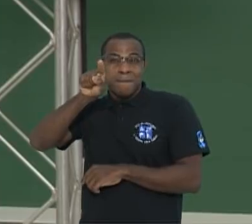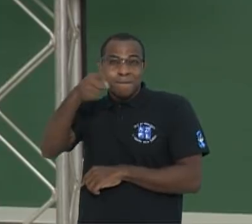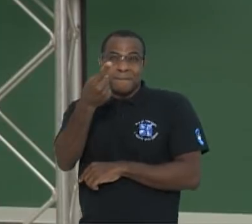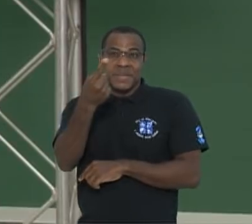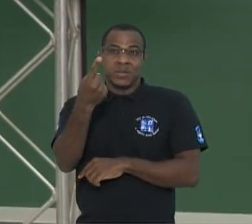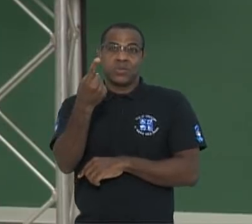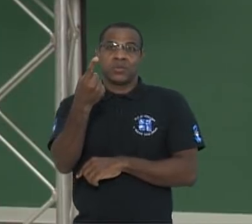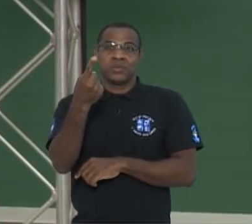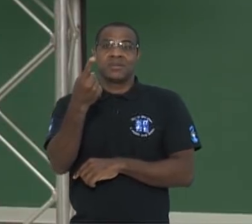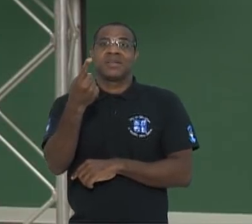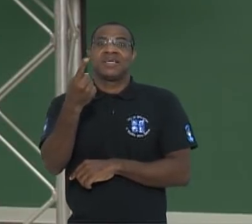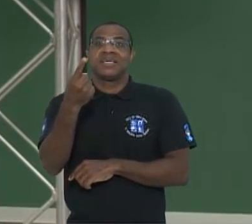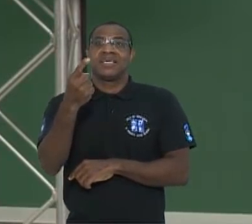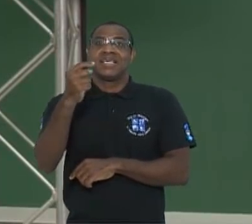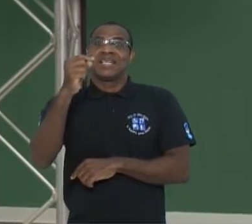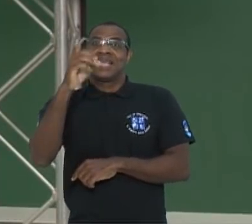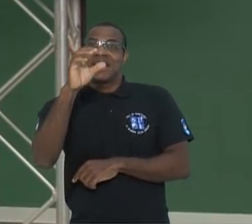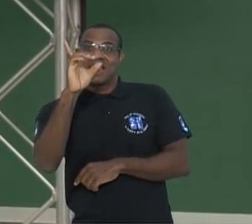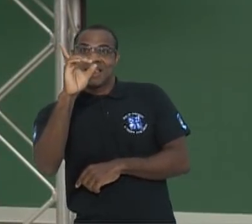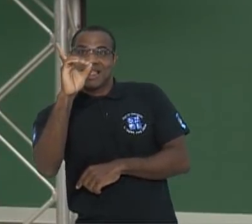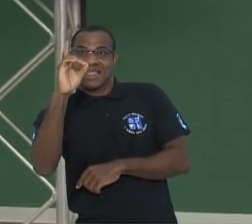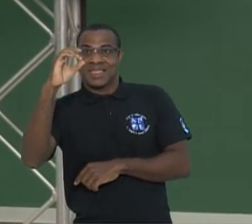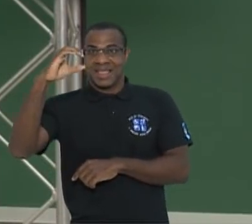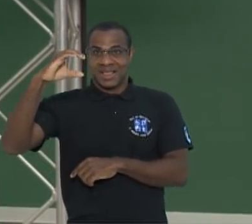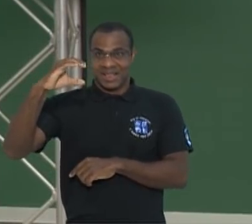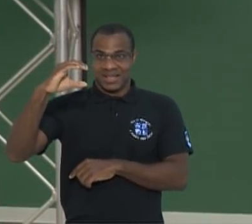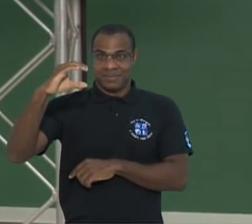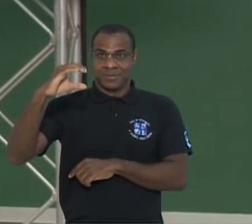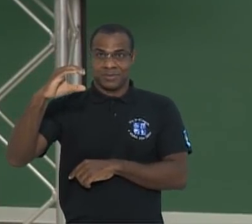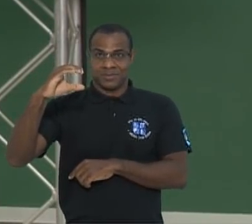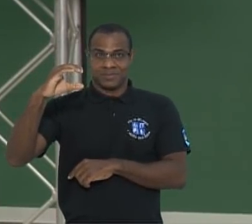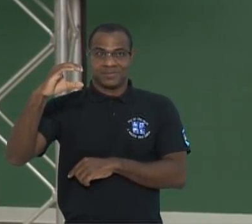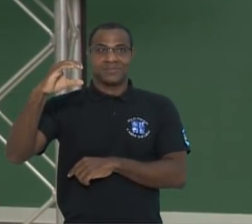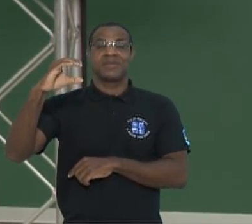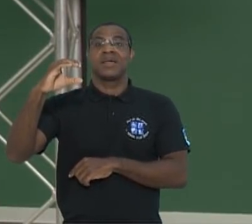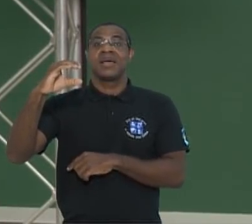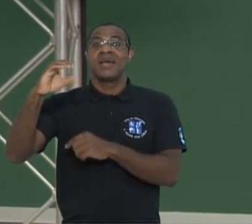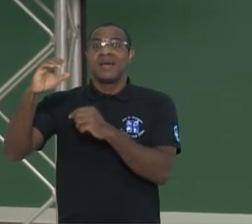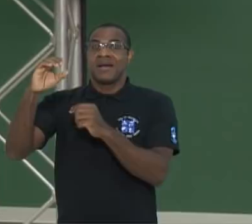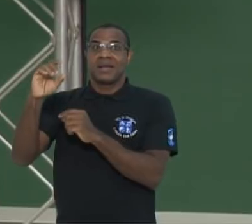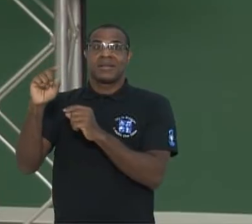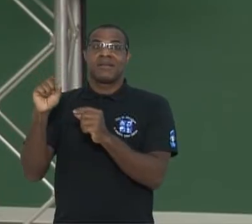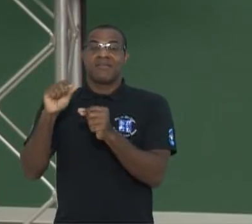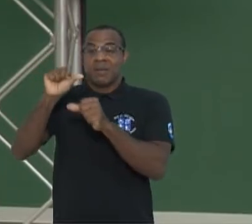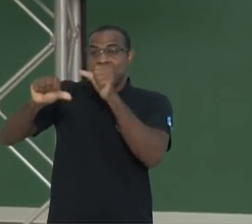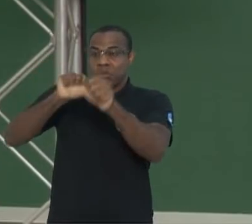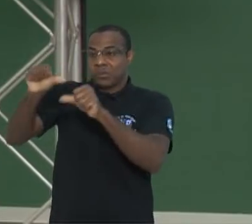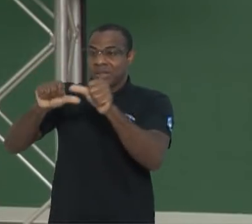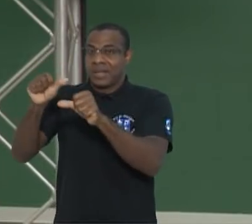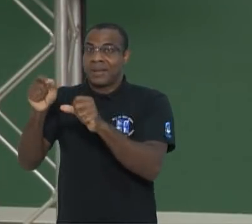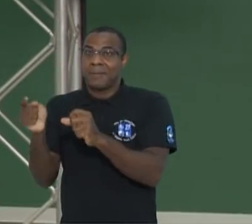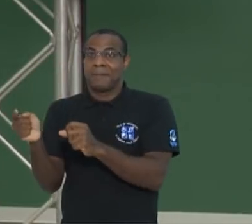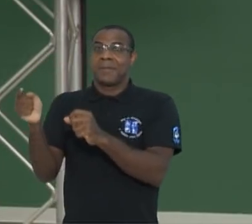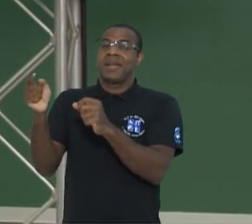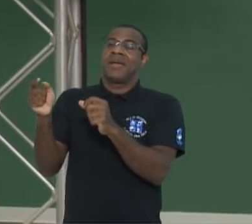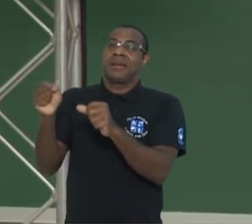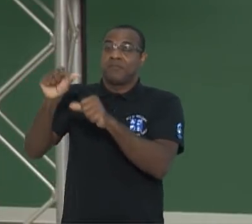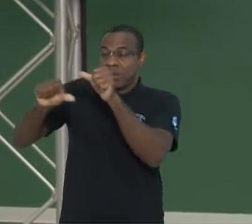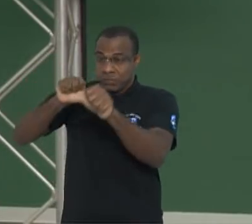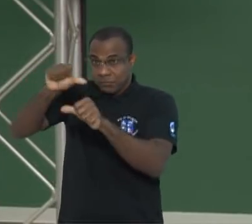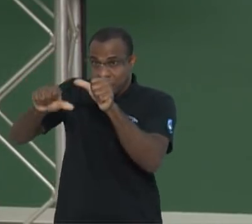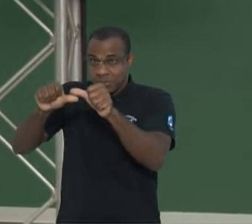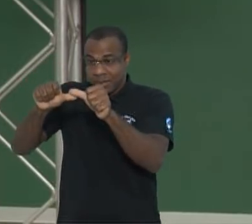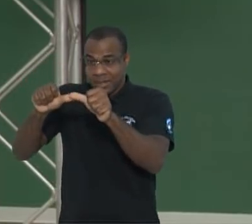decímetros cúbicos. Nós estamos aqui nessa unidade de decímetro cúbico e eu quero transformar para metro cúbico. Então, eu estou indo da